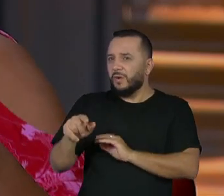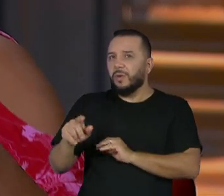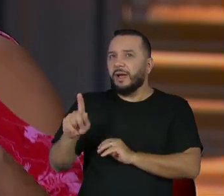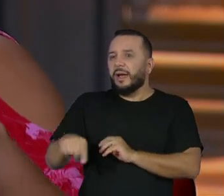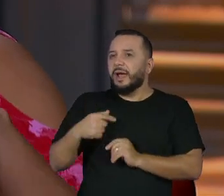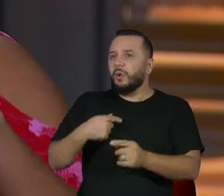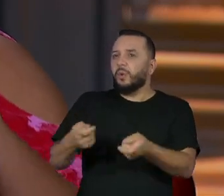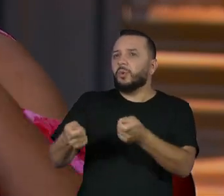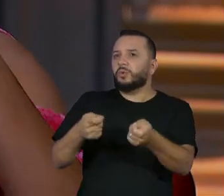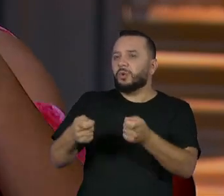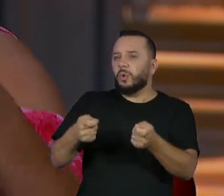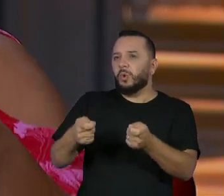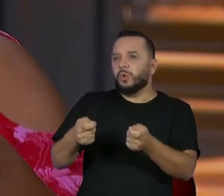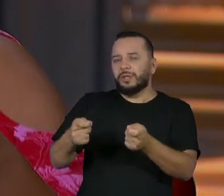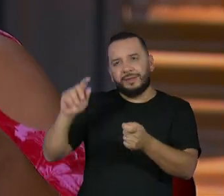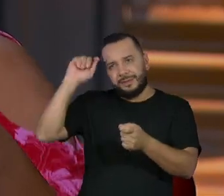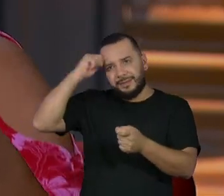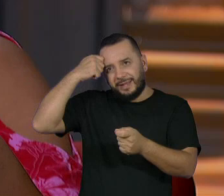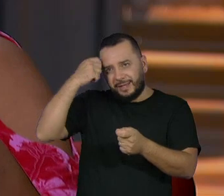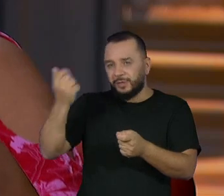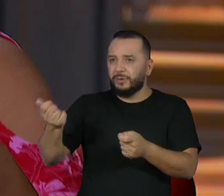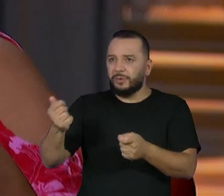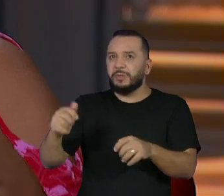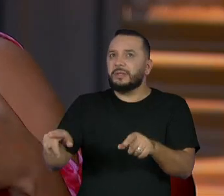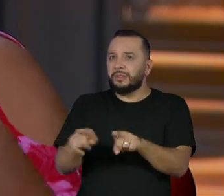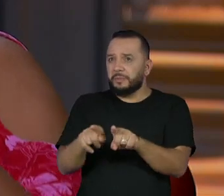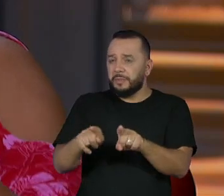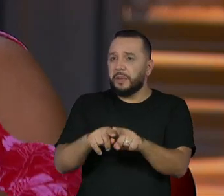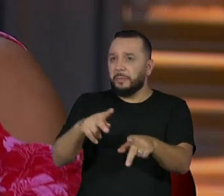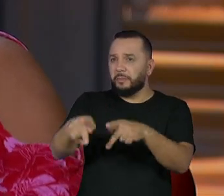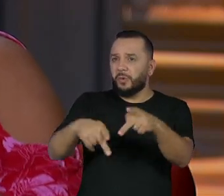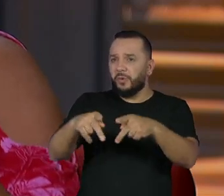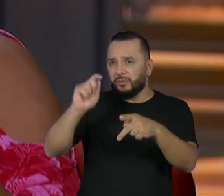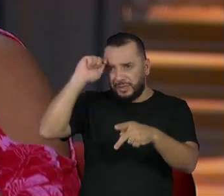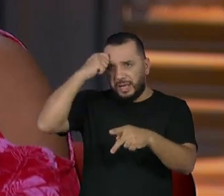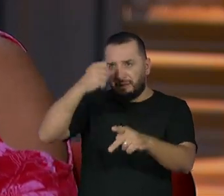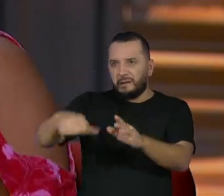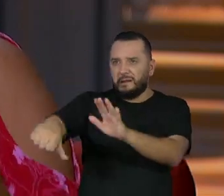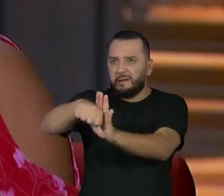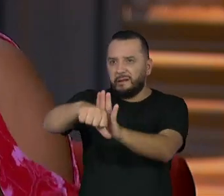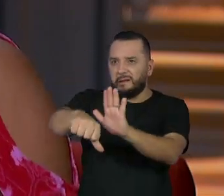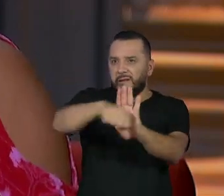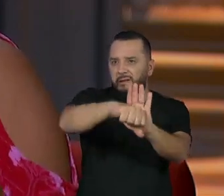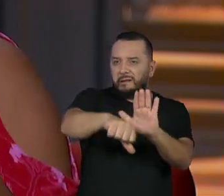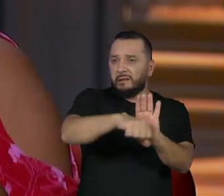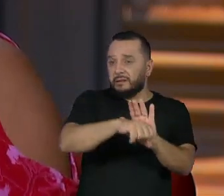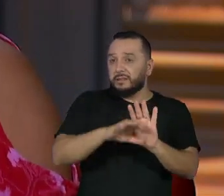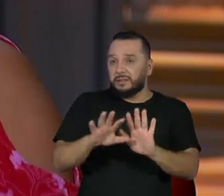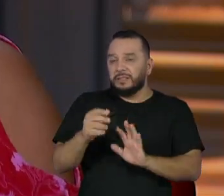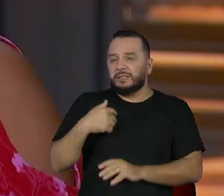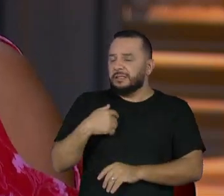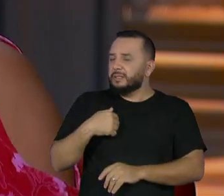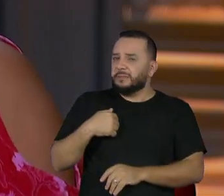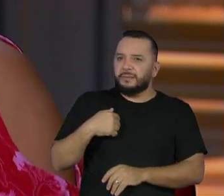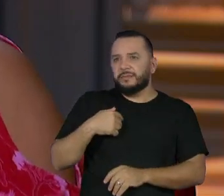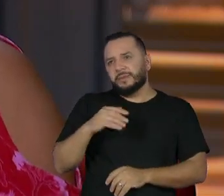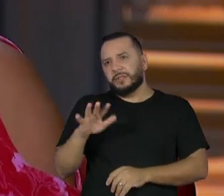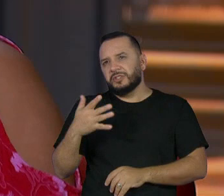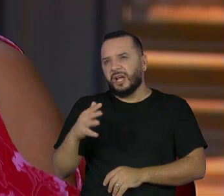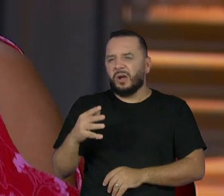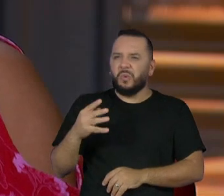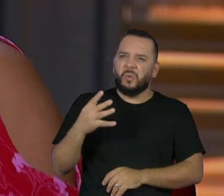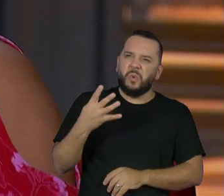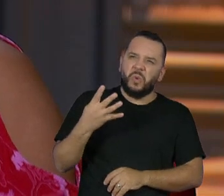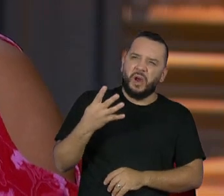corpos negros, na criminalização de determinada população, tanto que quase metade da população, 40 e poucos %